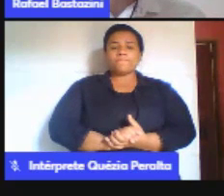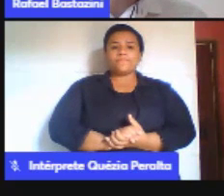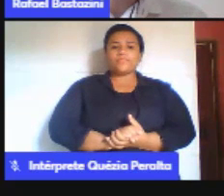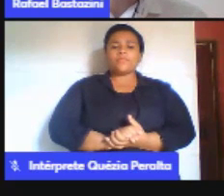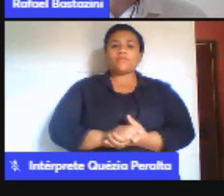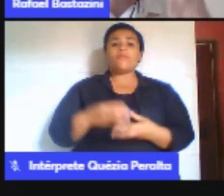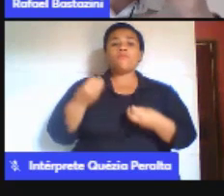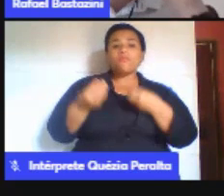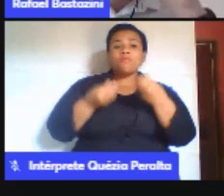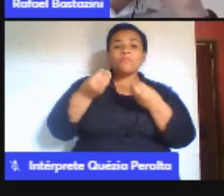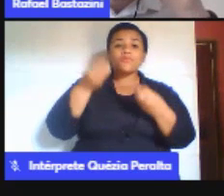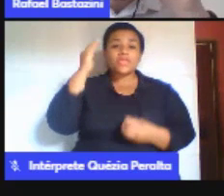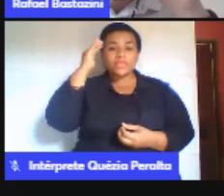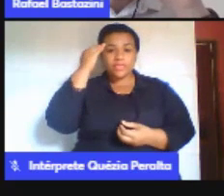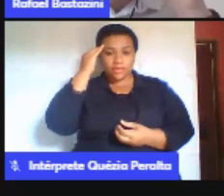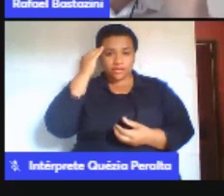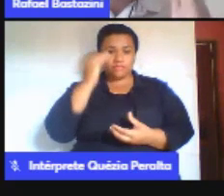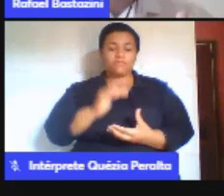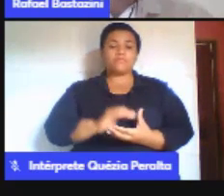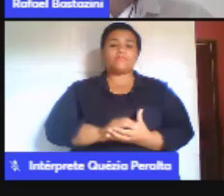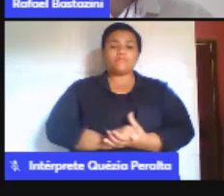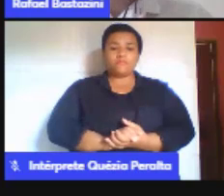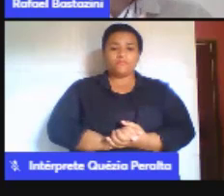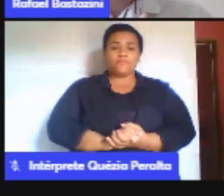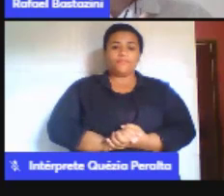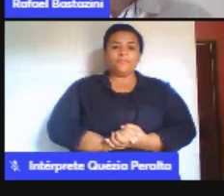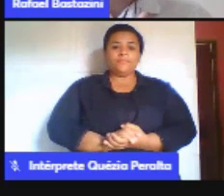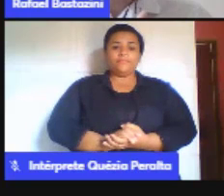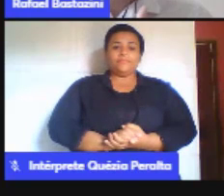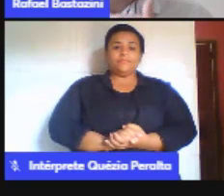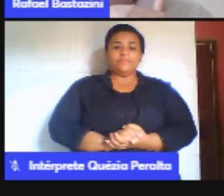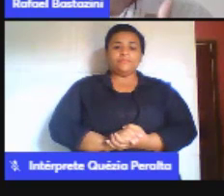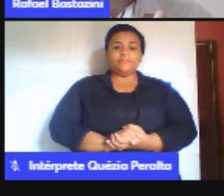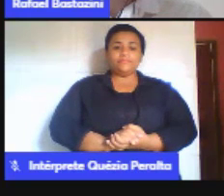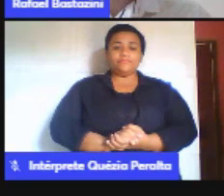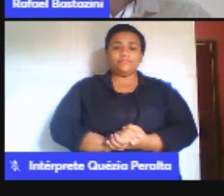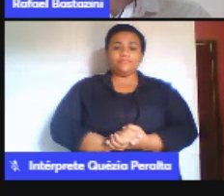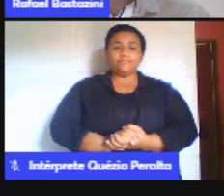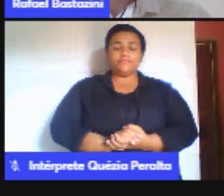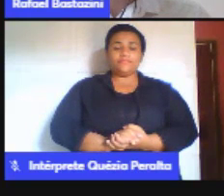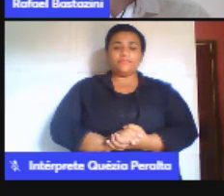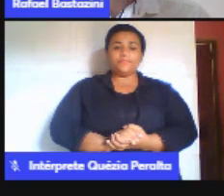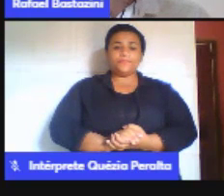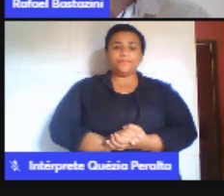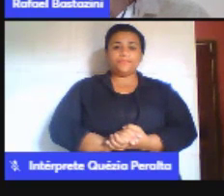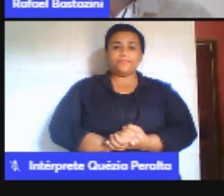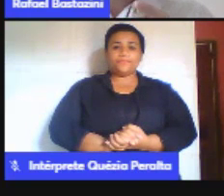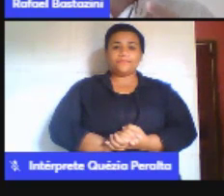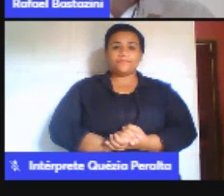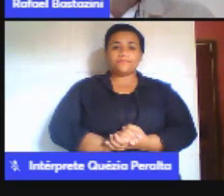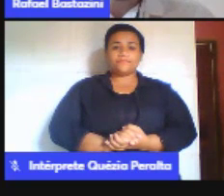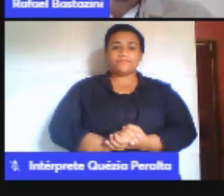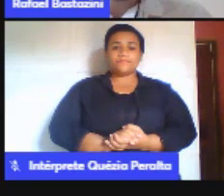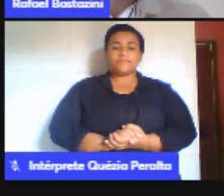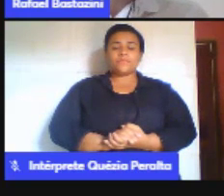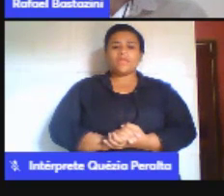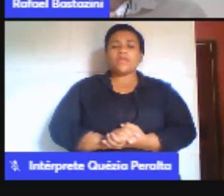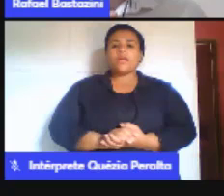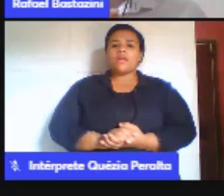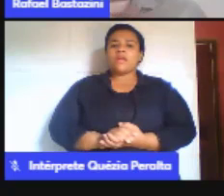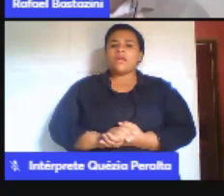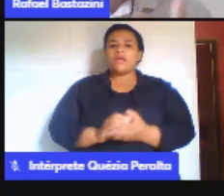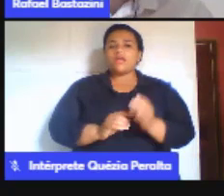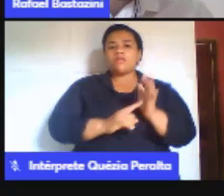É importante, sobretudo, como a gente está, como é um material que se relaciona com a geografia